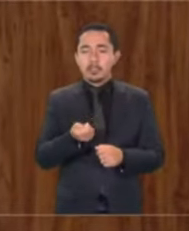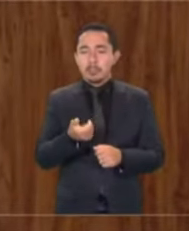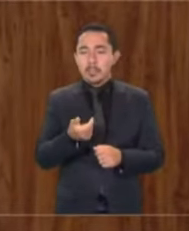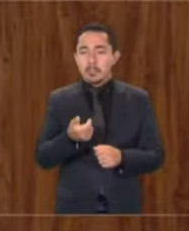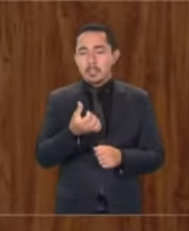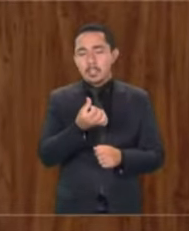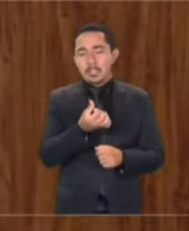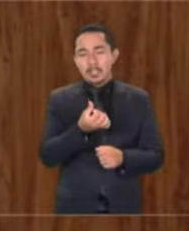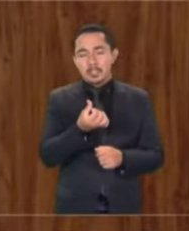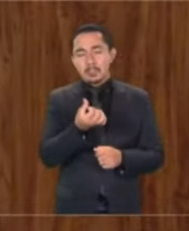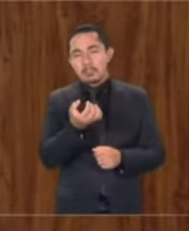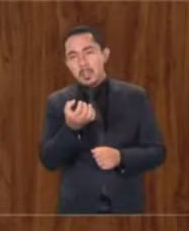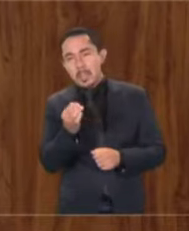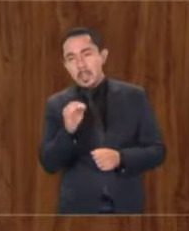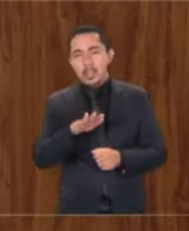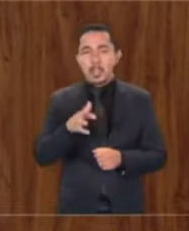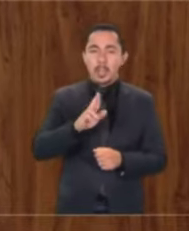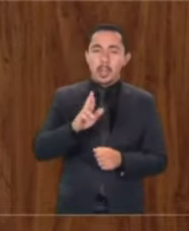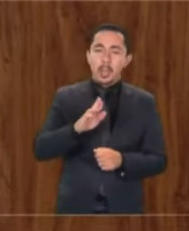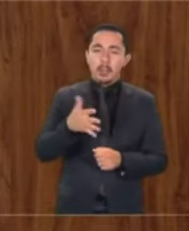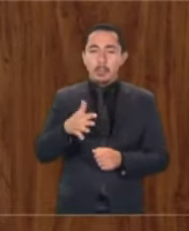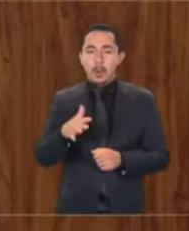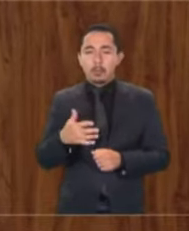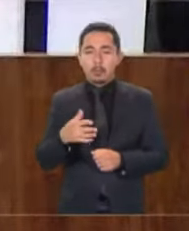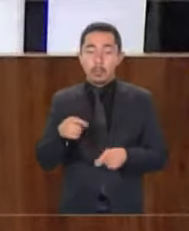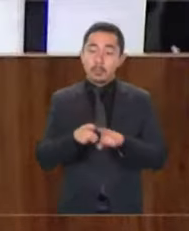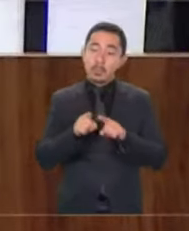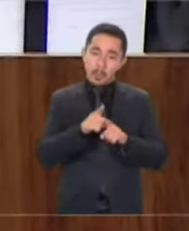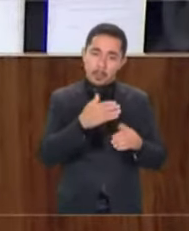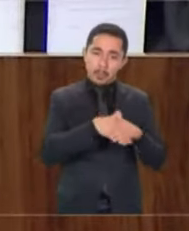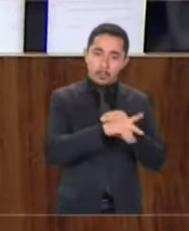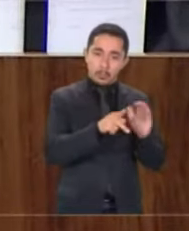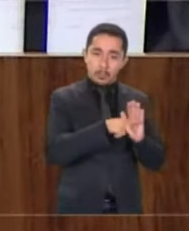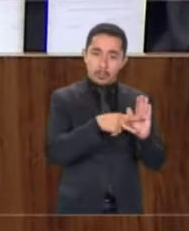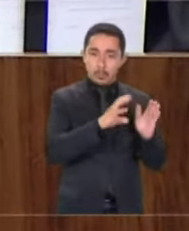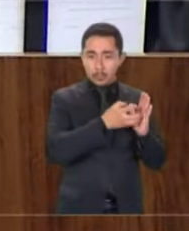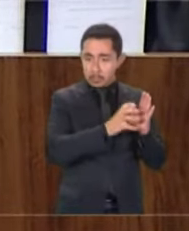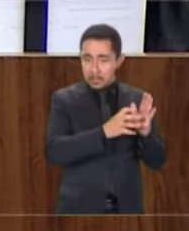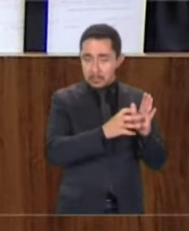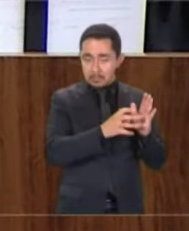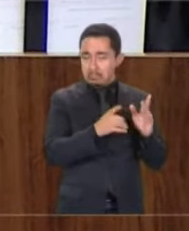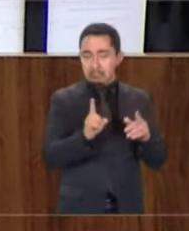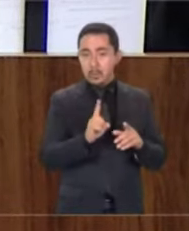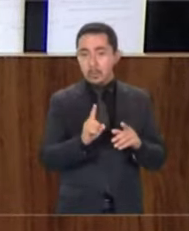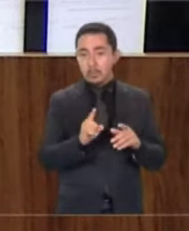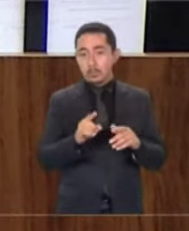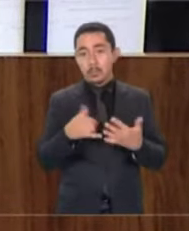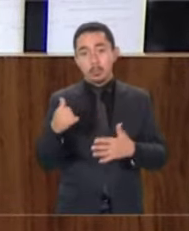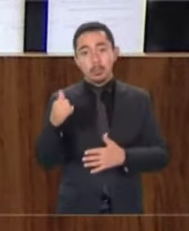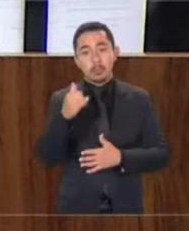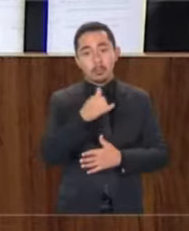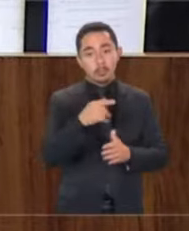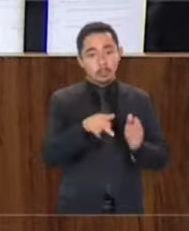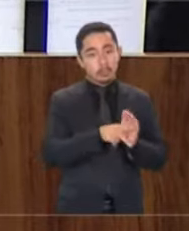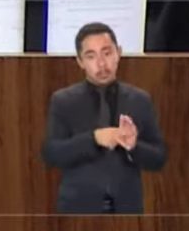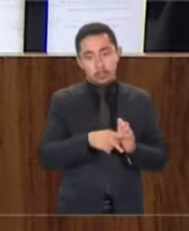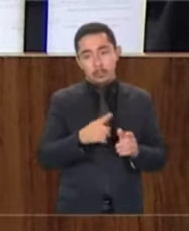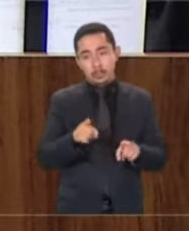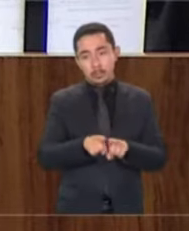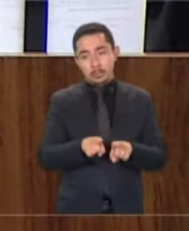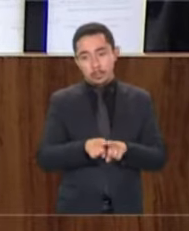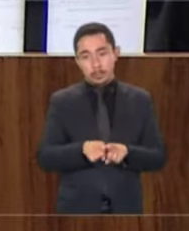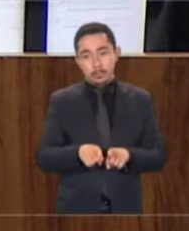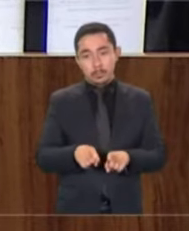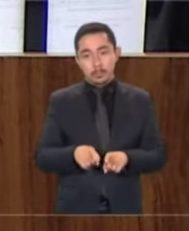foi feita, e sem recurso do partido. Então, há alguma divergência? E as passagens aéreas estão nos termos da nossa... Foi a